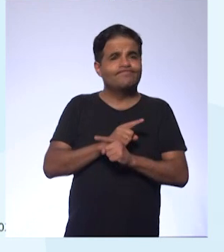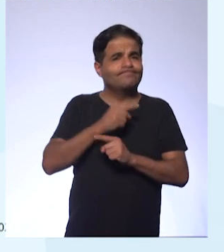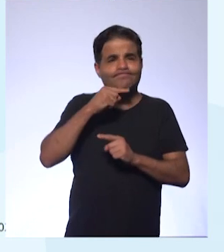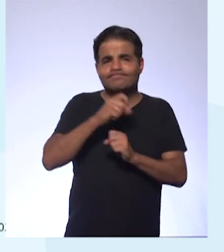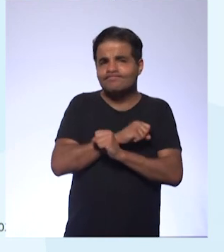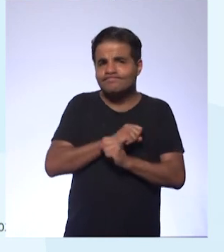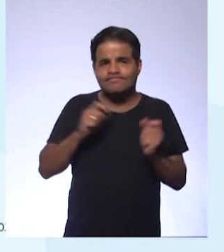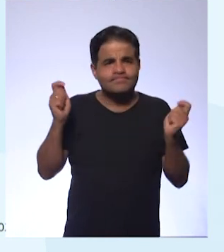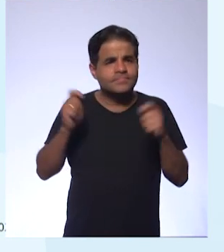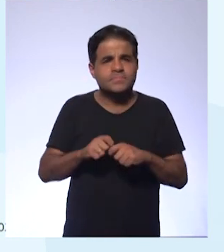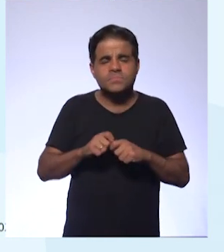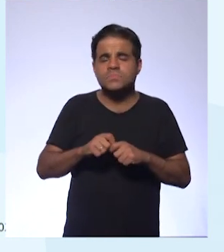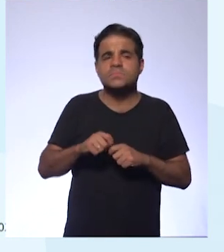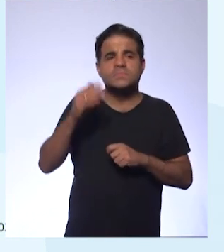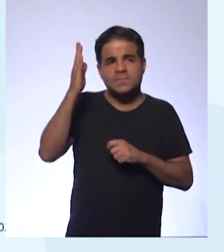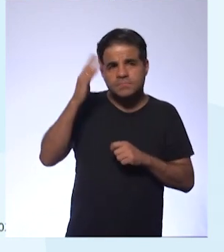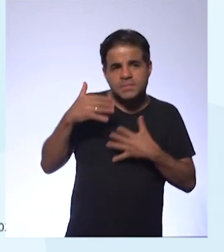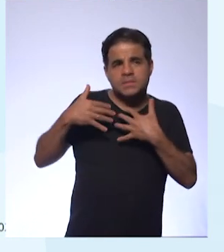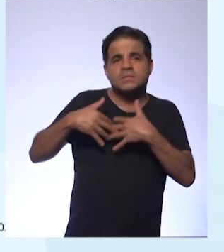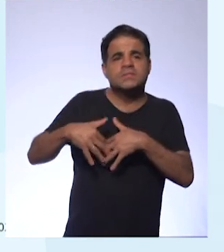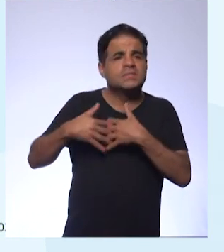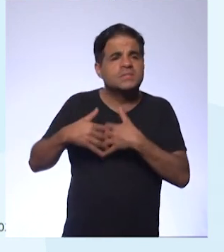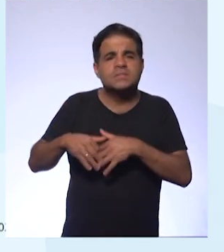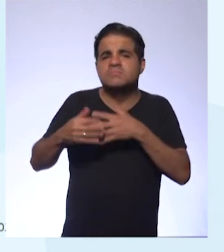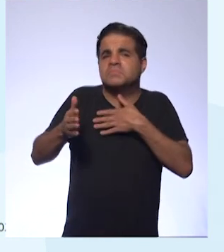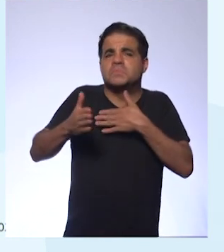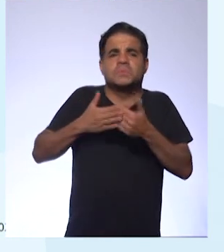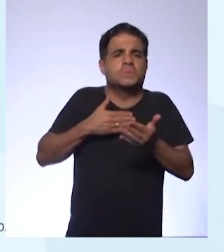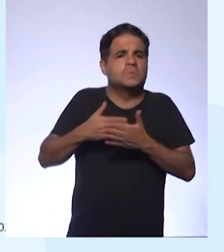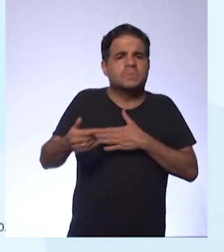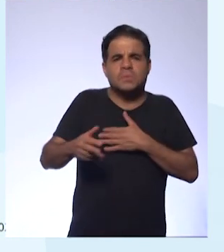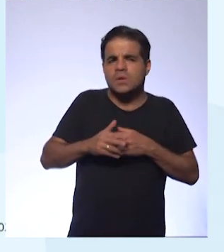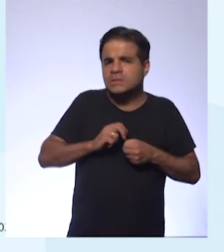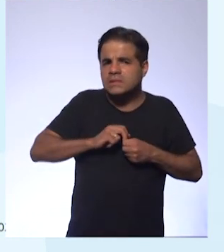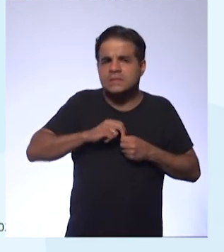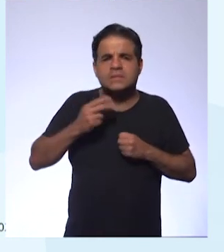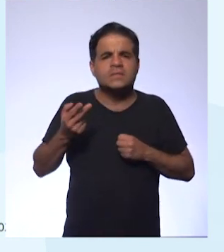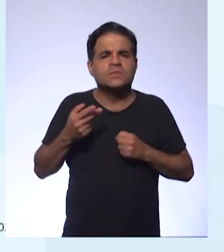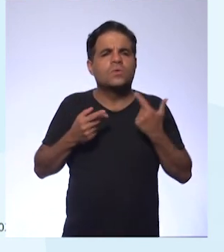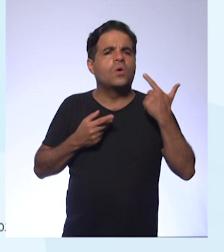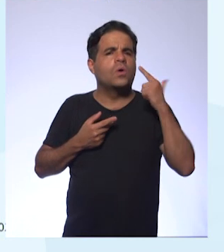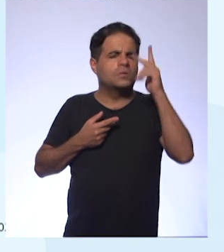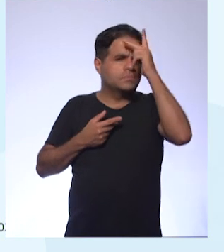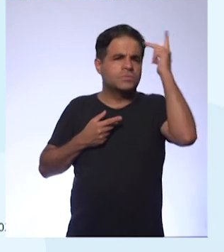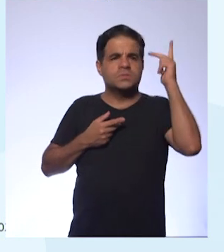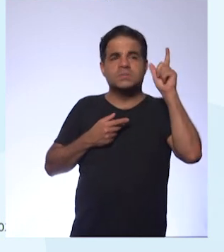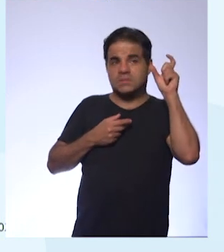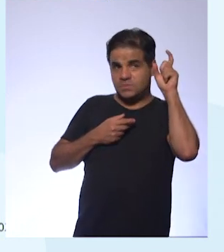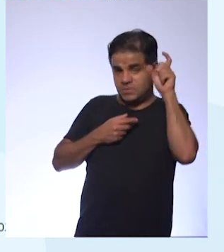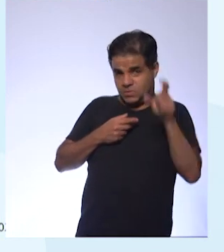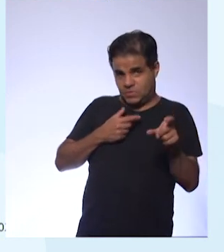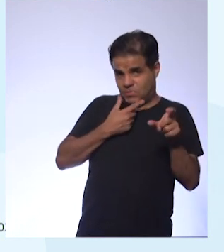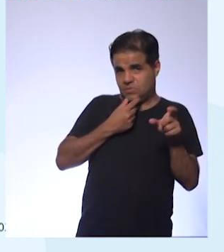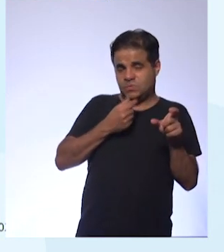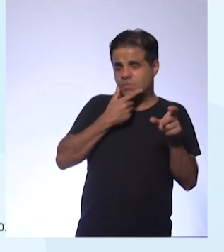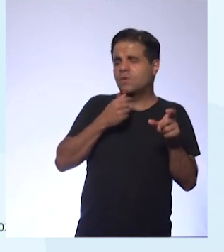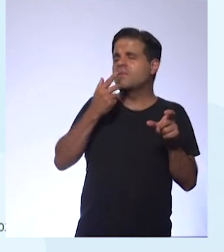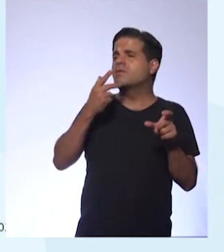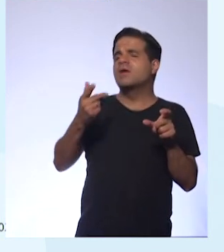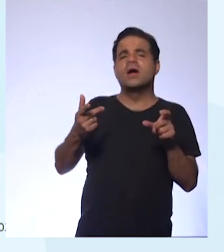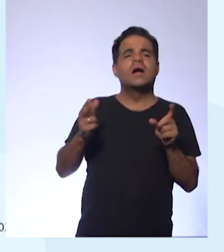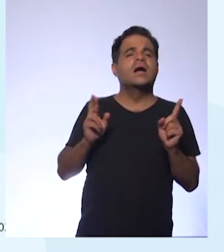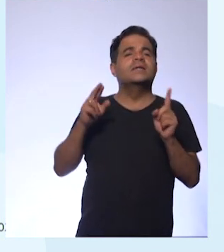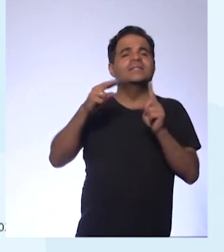fazer o uso da própria razão e dependente da direção de outrem. Então, para Immanuel Kant, o iluminismo